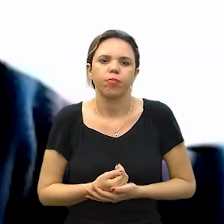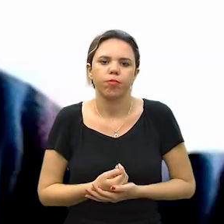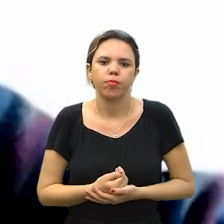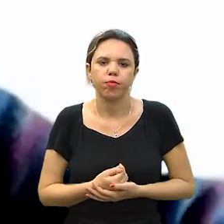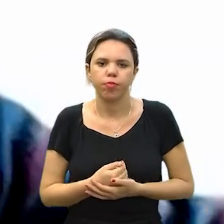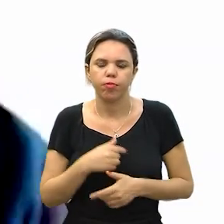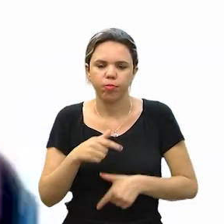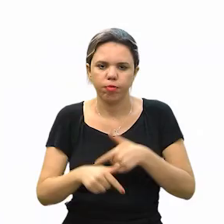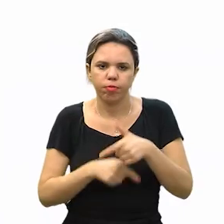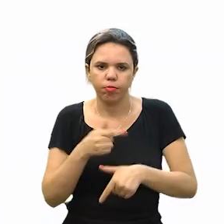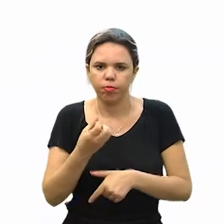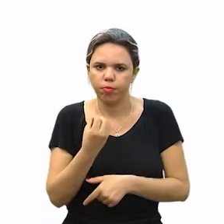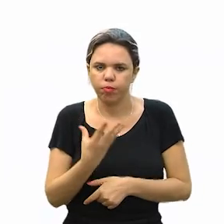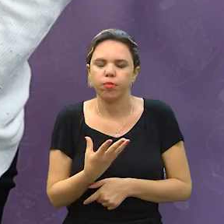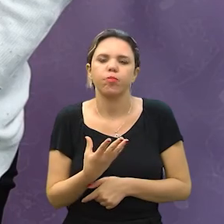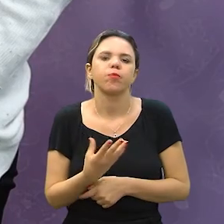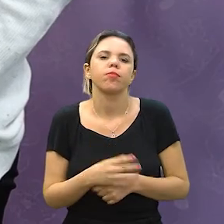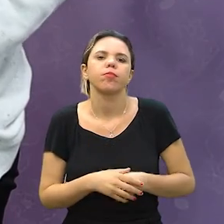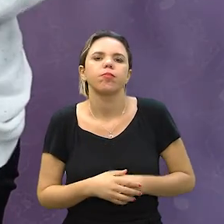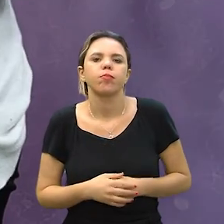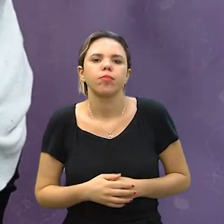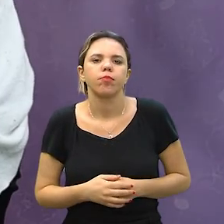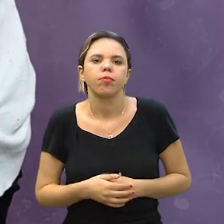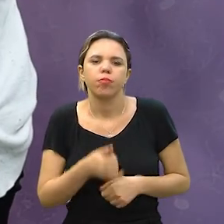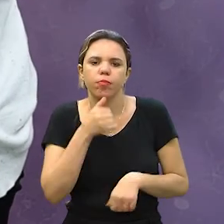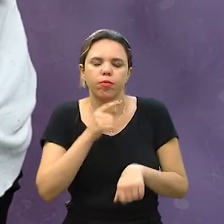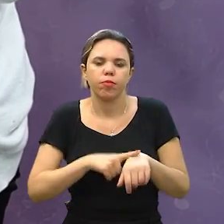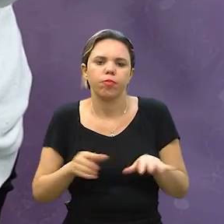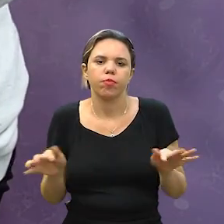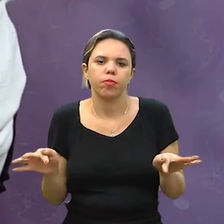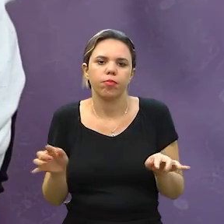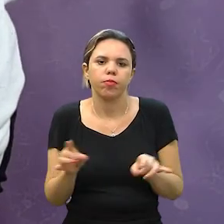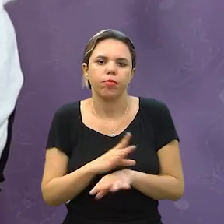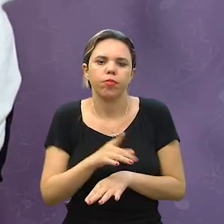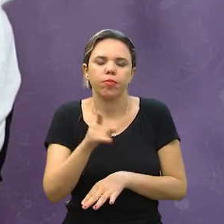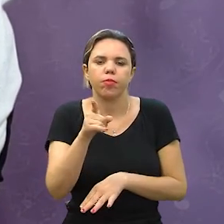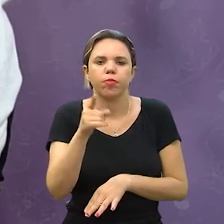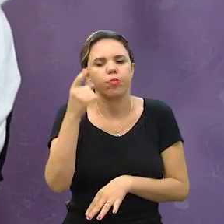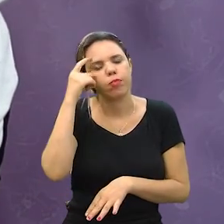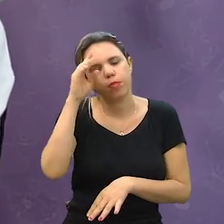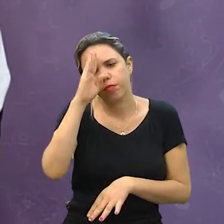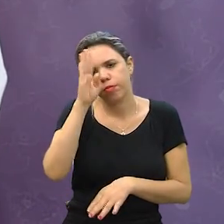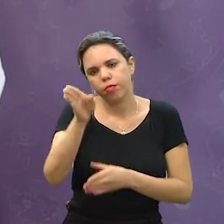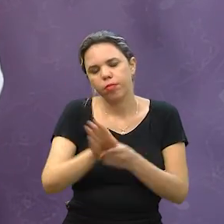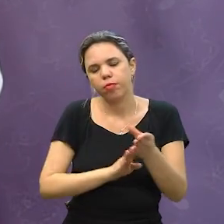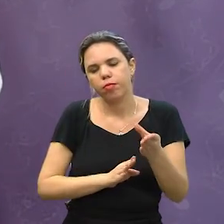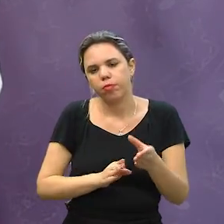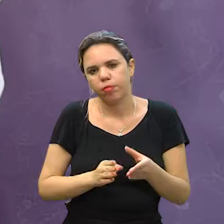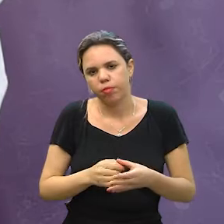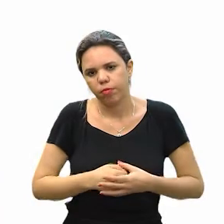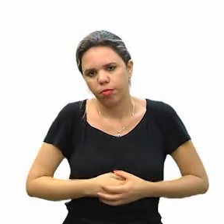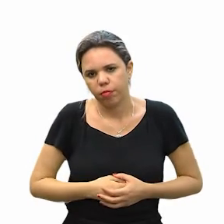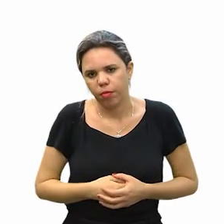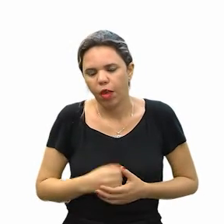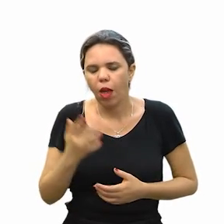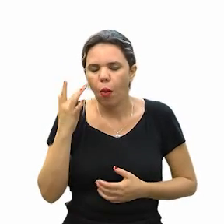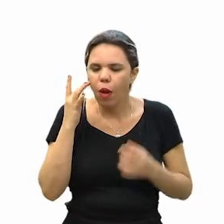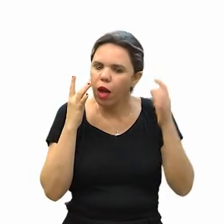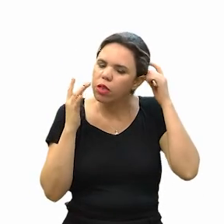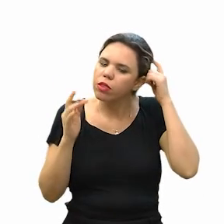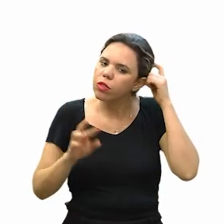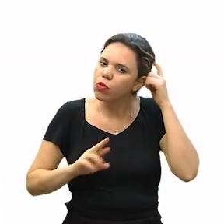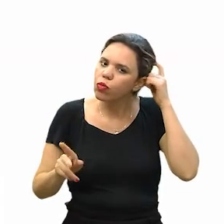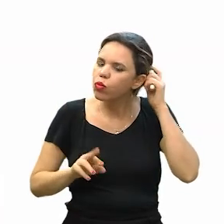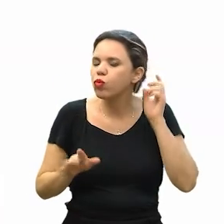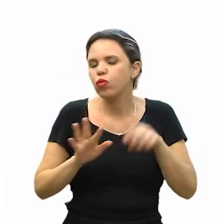sistema imune fique trabalhando bem. Doutor, infelizmente nosso tempo é curto. Qual a sua principal orientação nesse momento? Eu acho que é